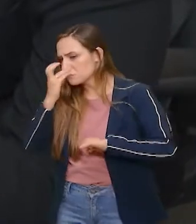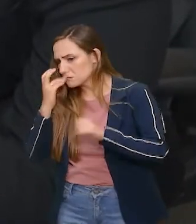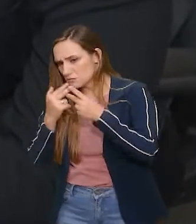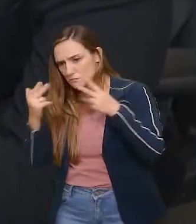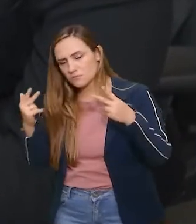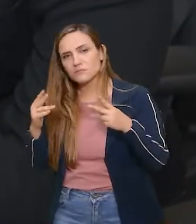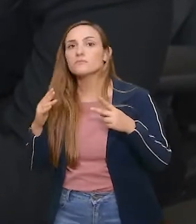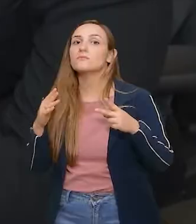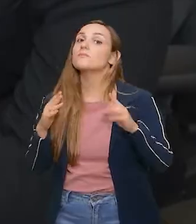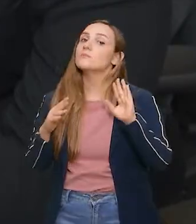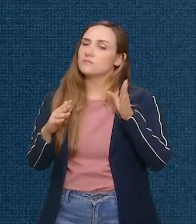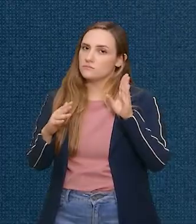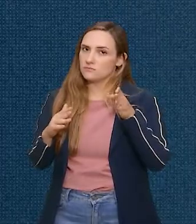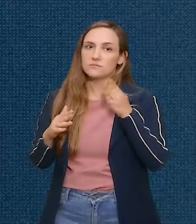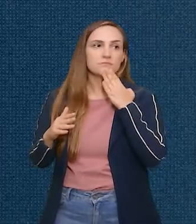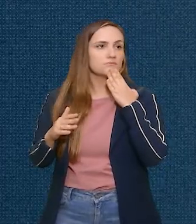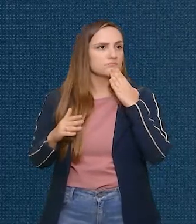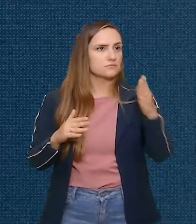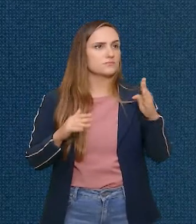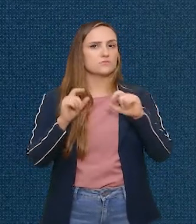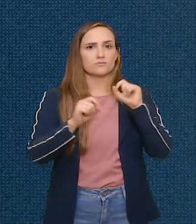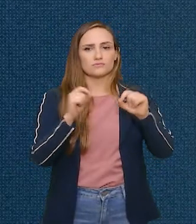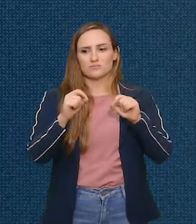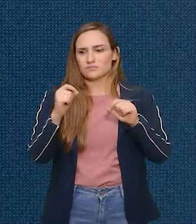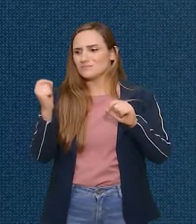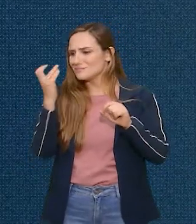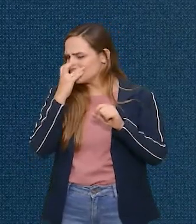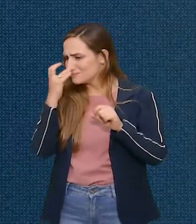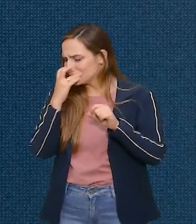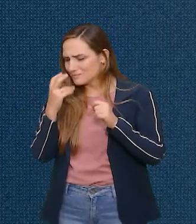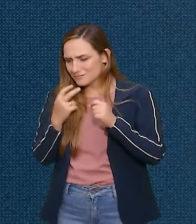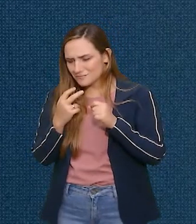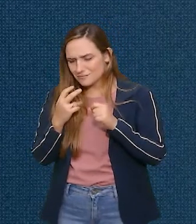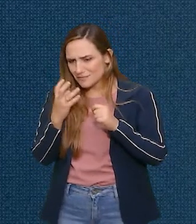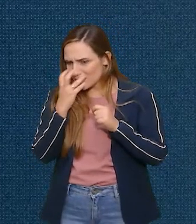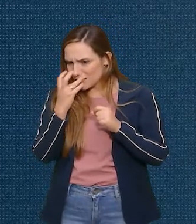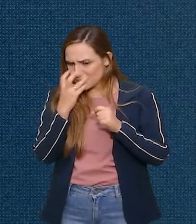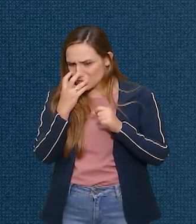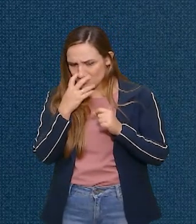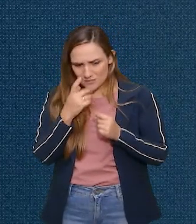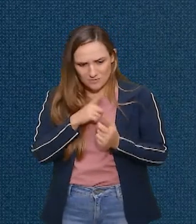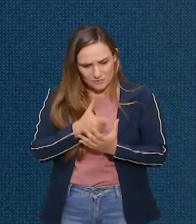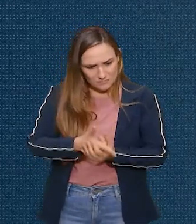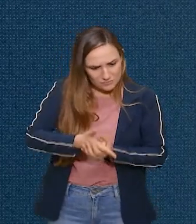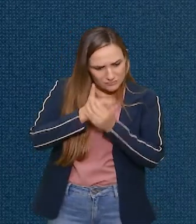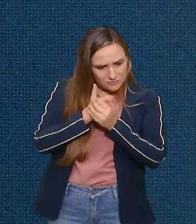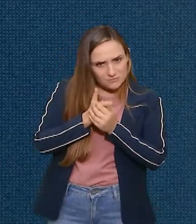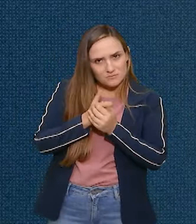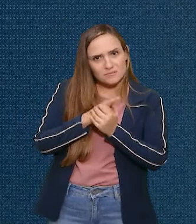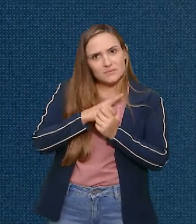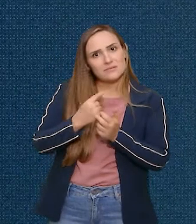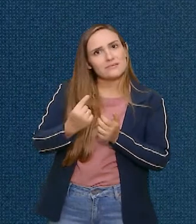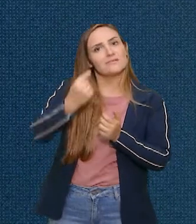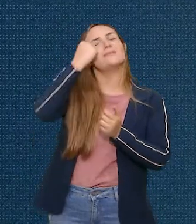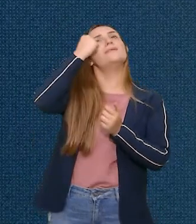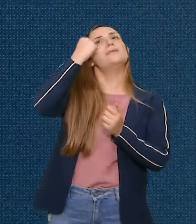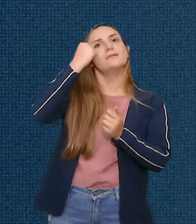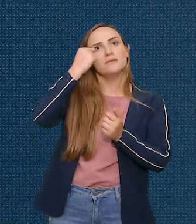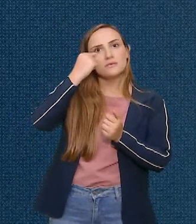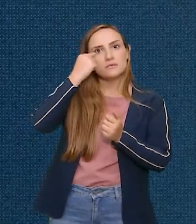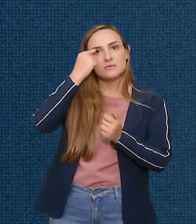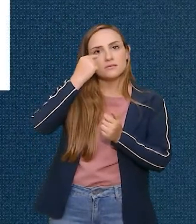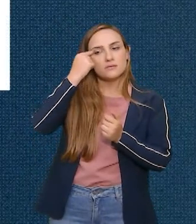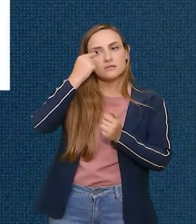pedido de medida protetiva a favor de um cachorro vítima de maus tratos. Beethoven foi baleado, teve o globo